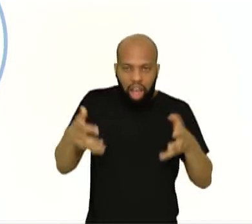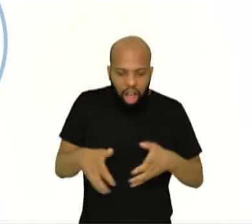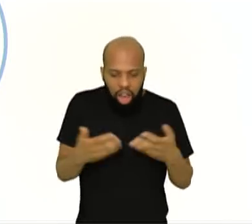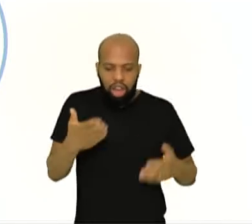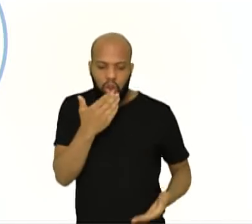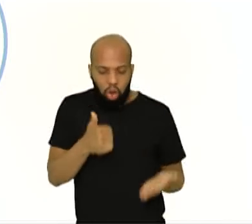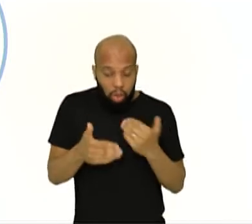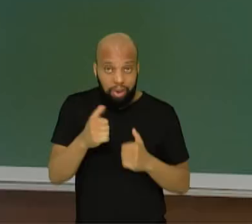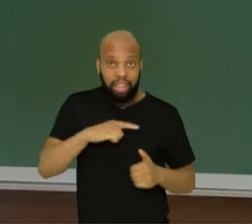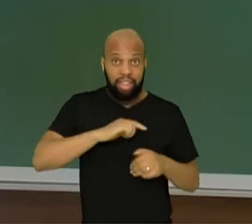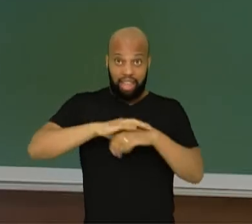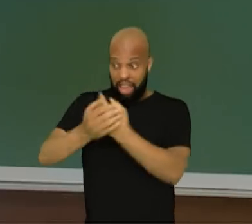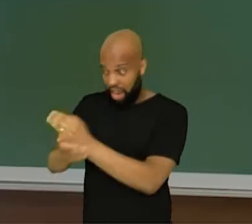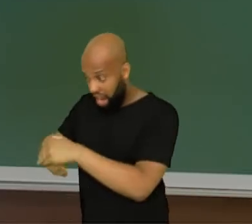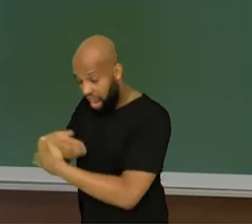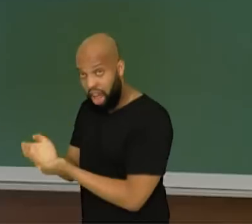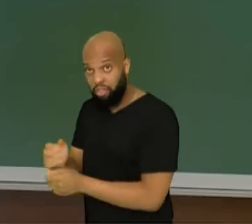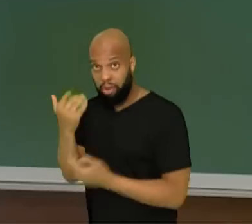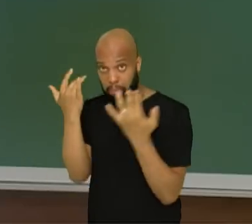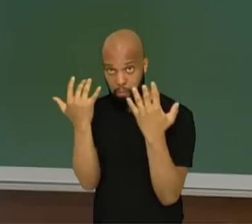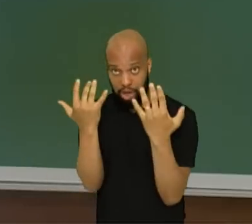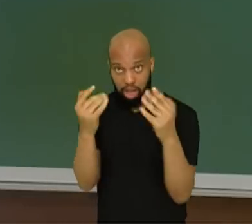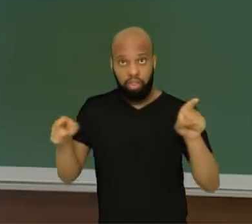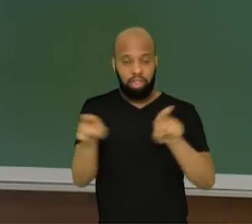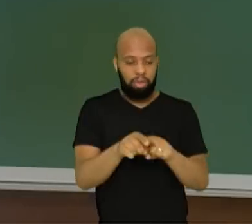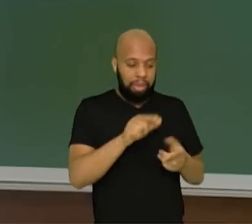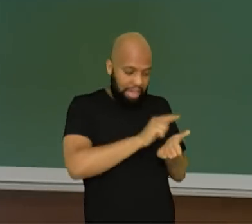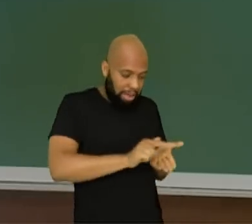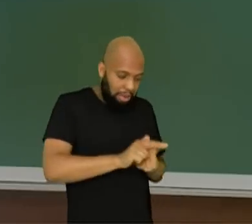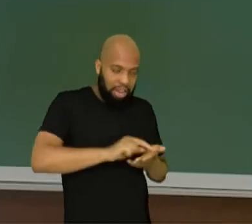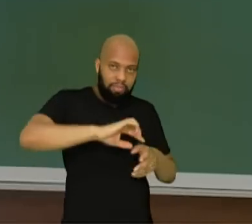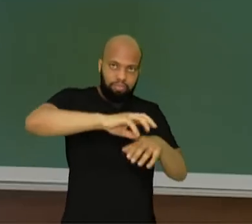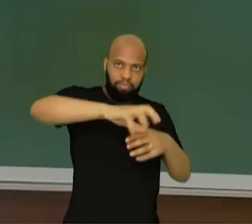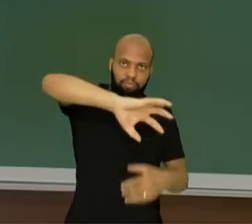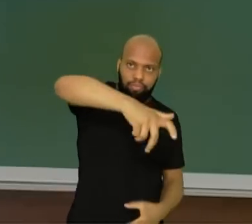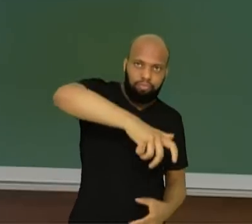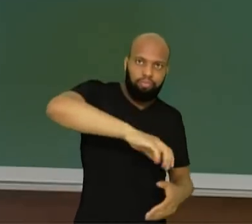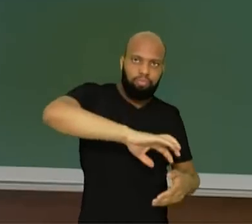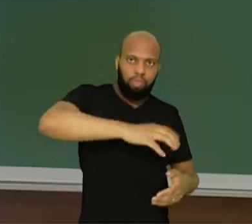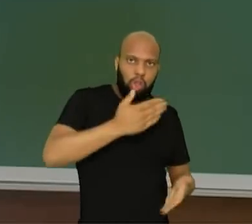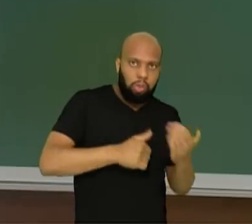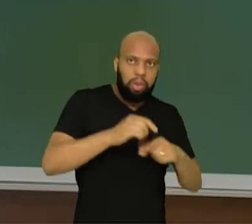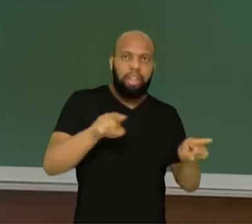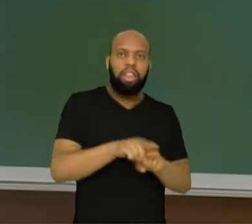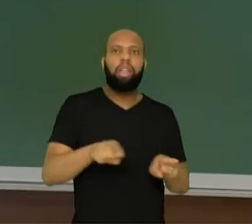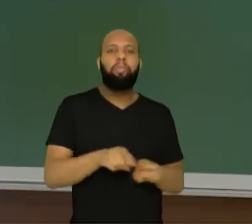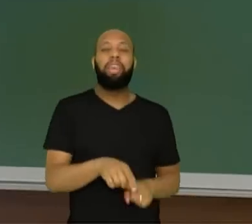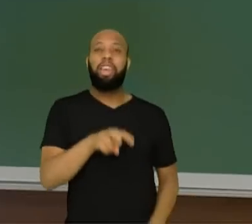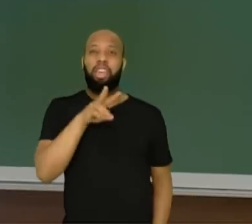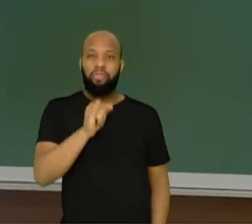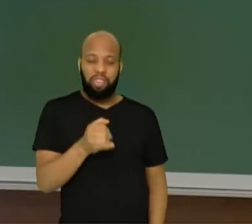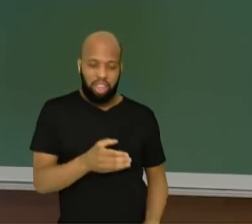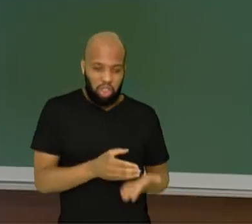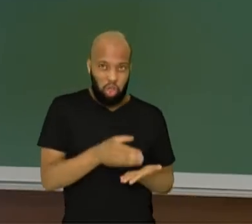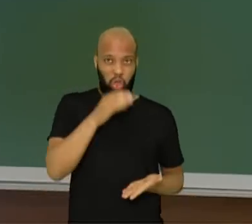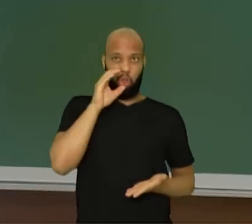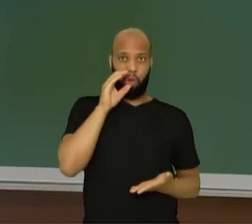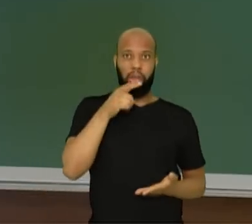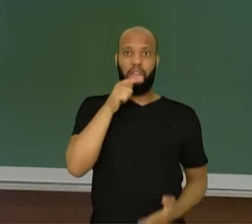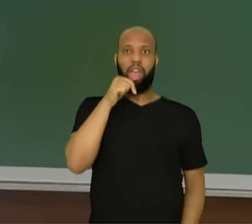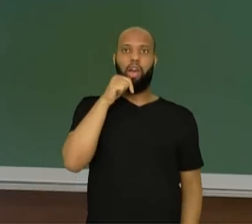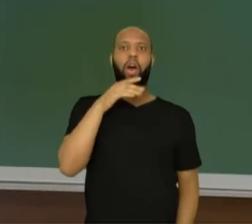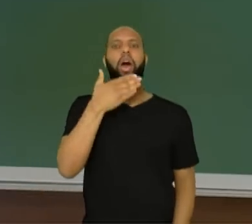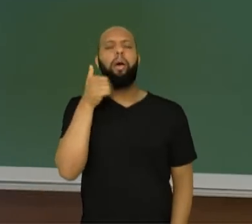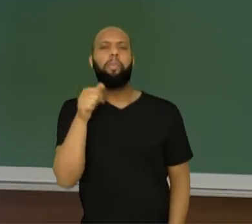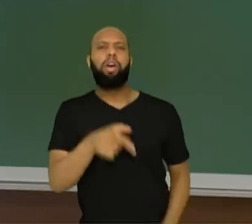comida, lavar as mãos e lavar bem os alimentos. Ferver a água antes de consumir. Sabemos que